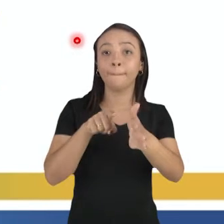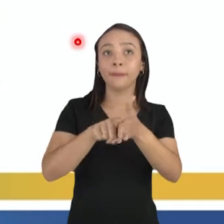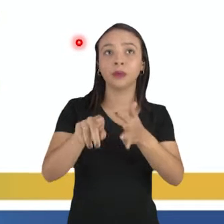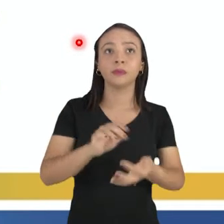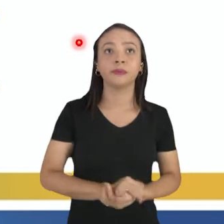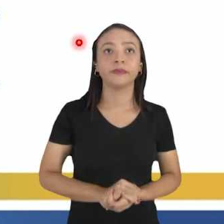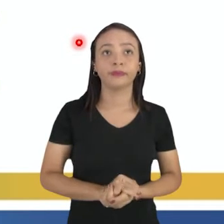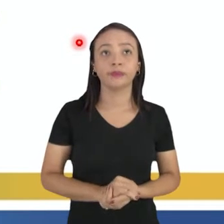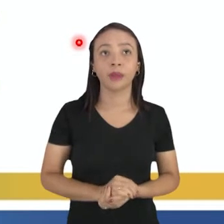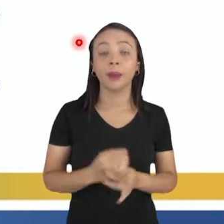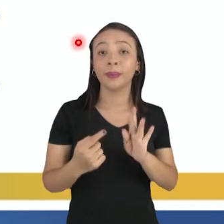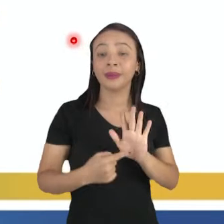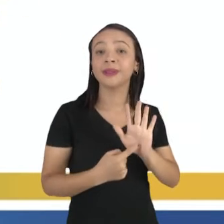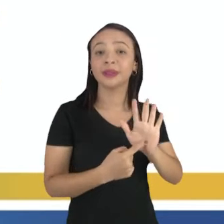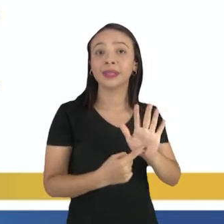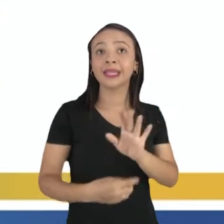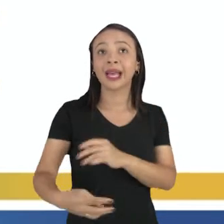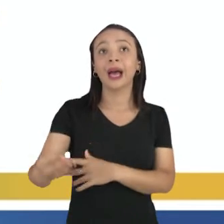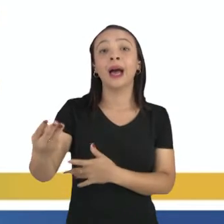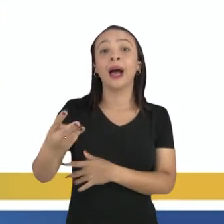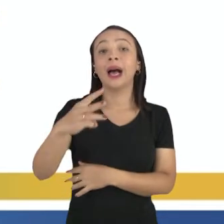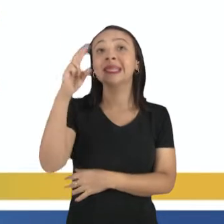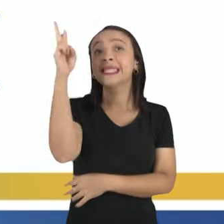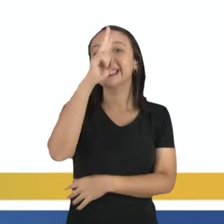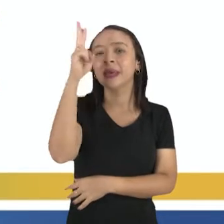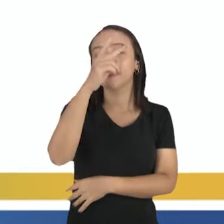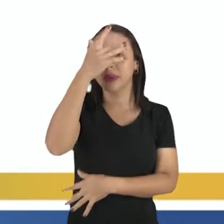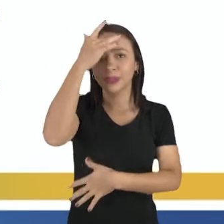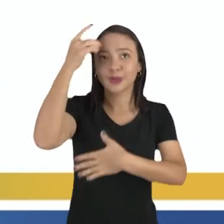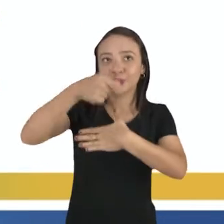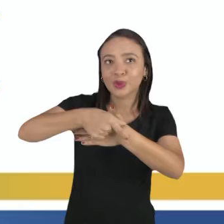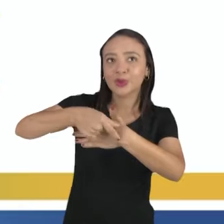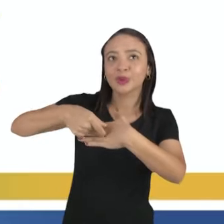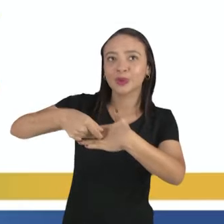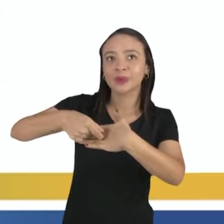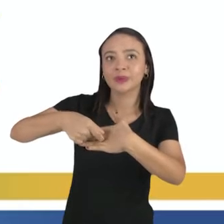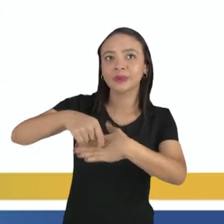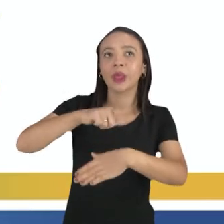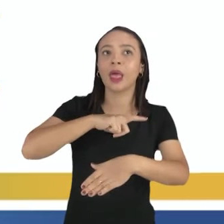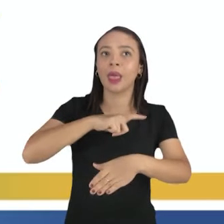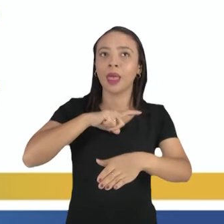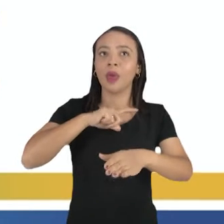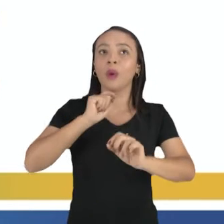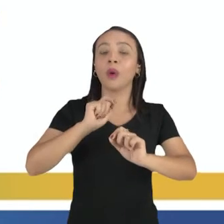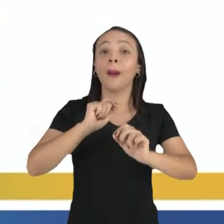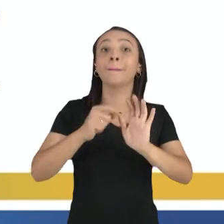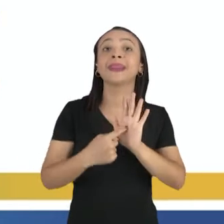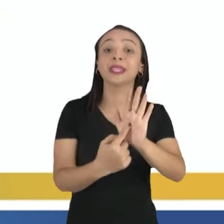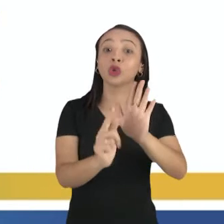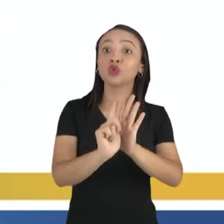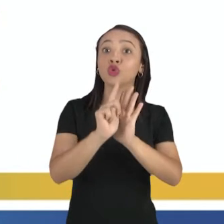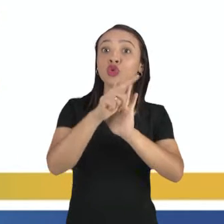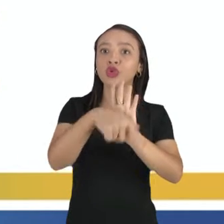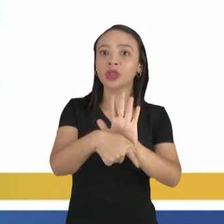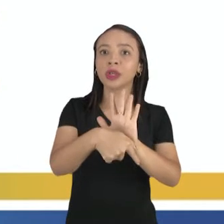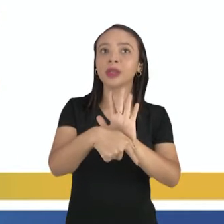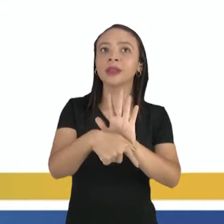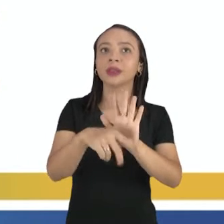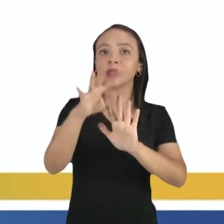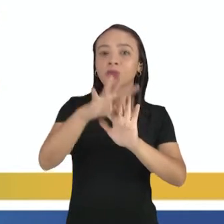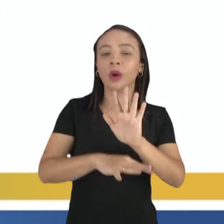No relato de memórias do autor, olha o que ele já coloca aqui, ó, o gênero textual. No relato